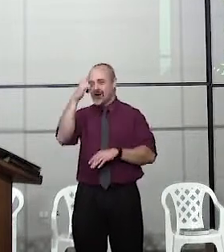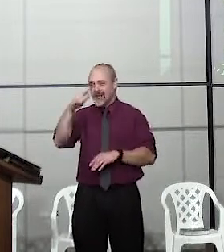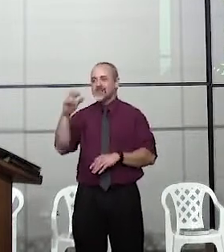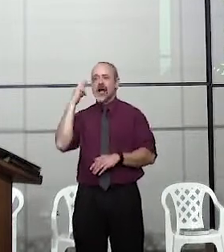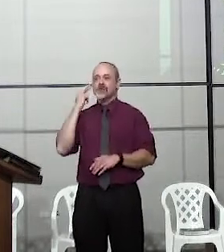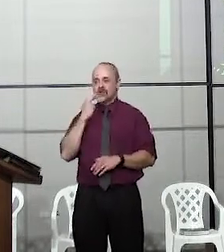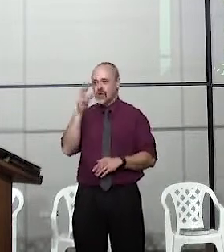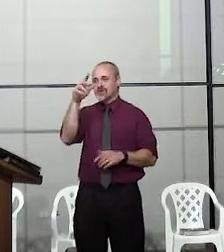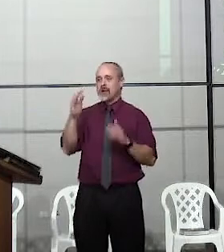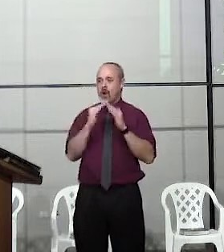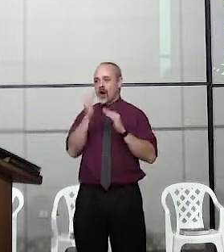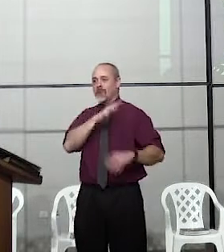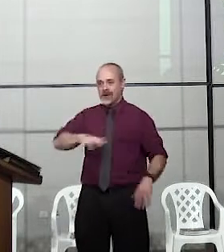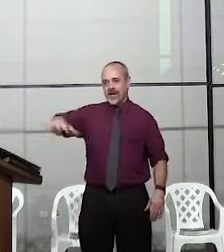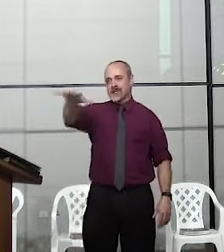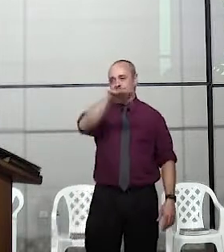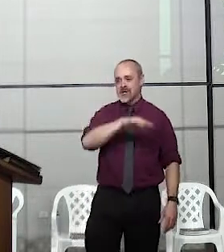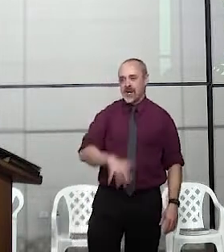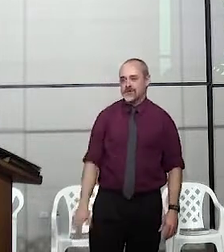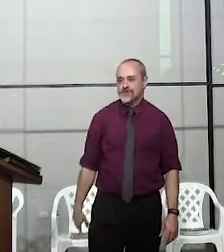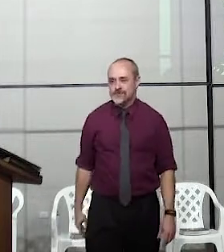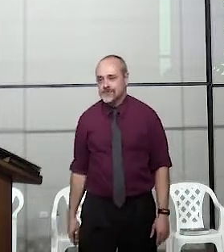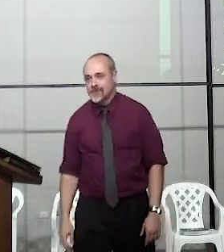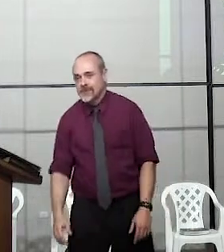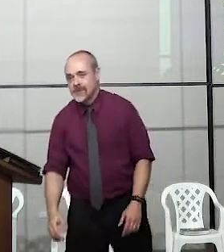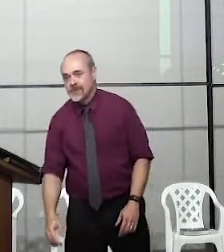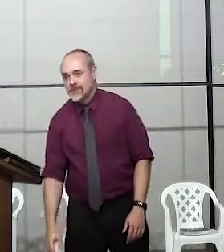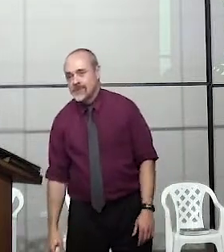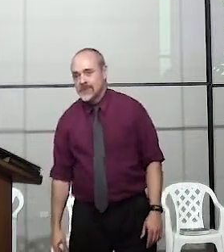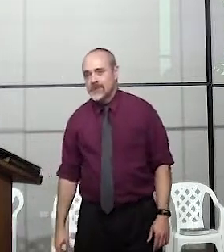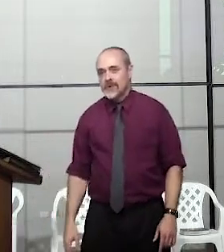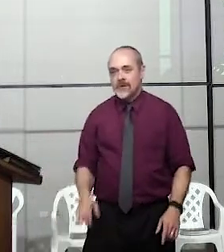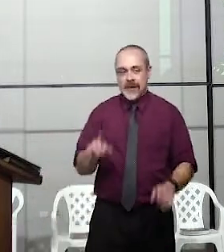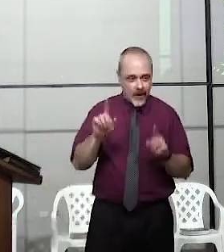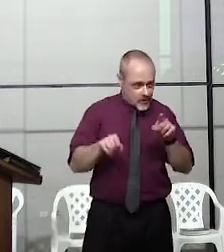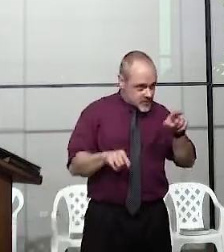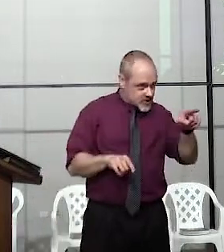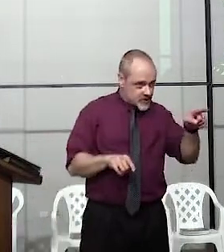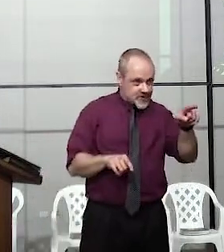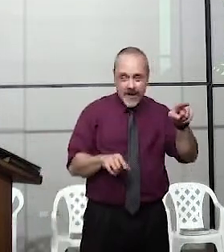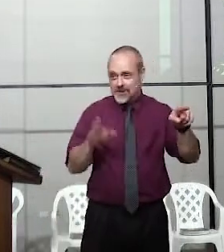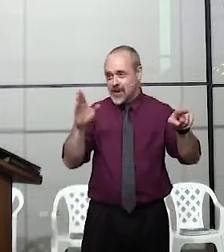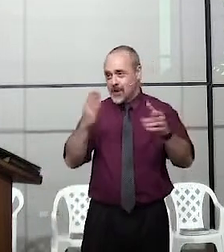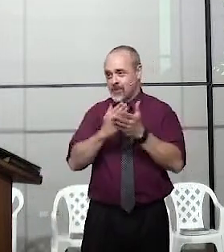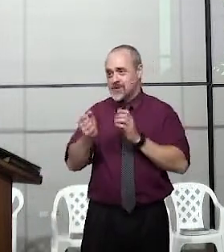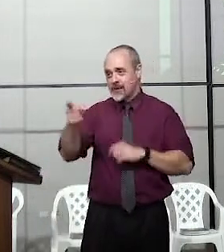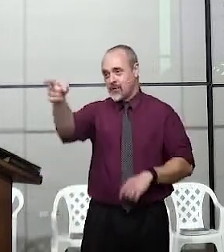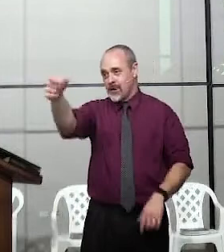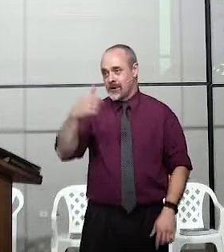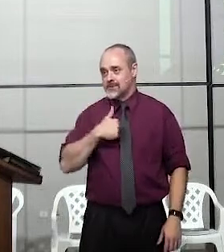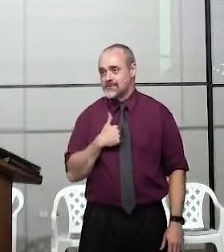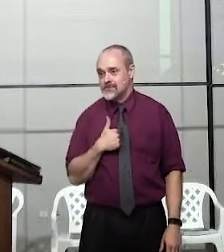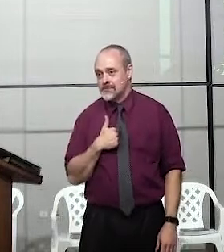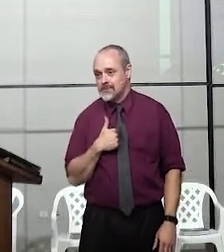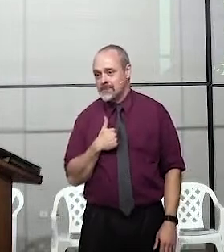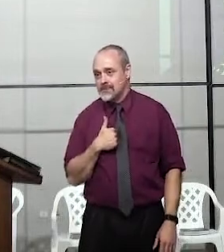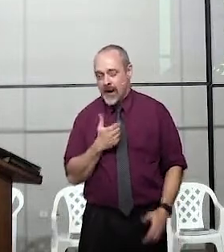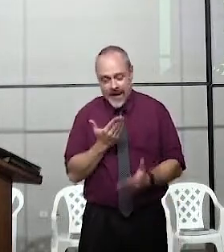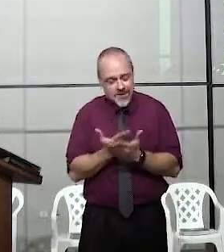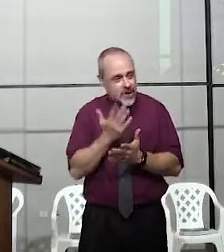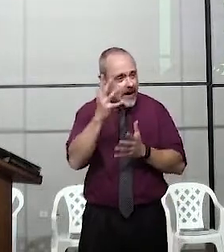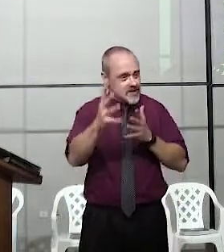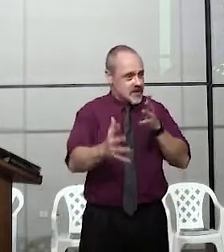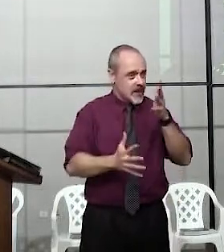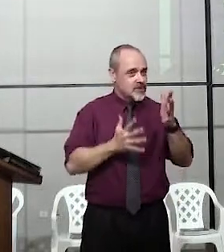conversar e alcançar os surdos que moram nessa região. E alguns de vocês já começaram comigo